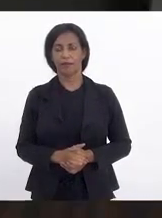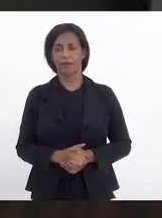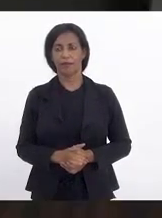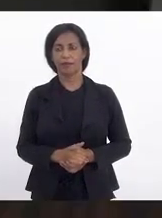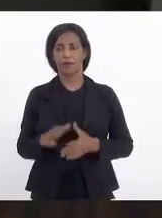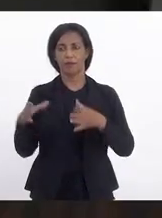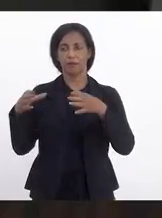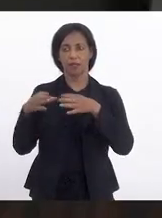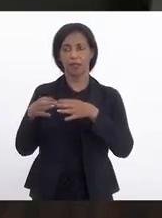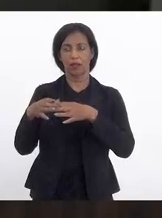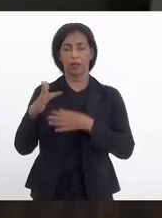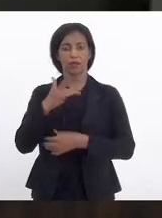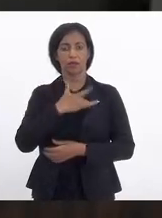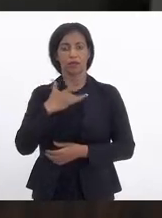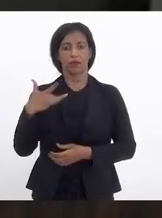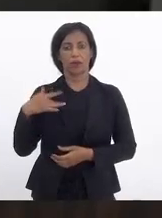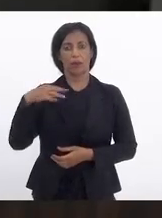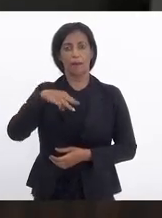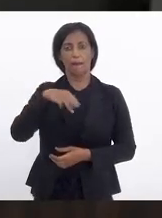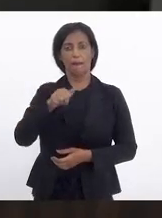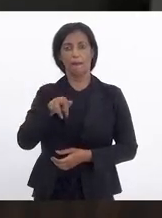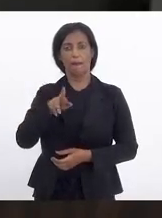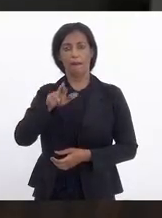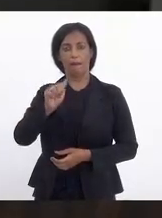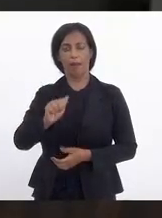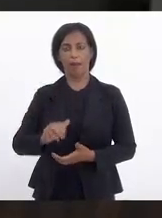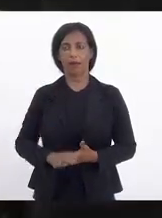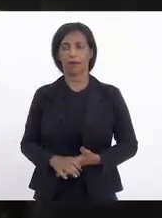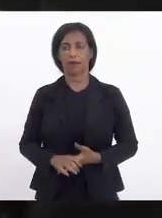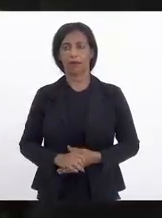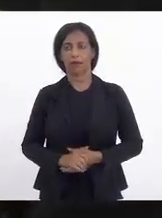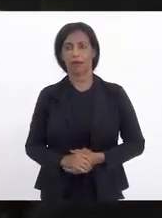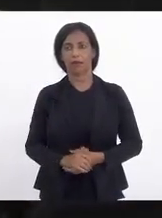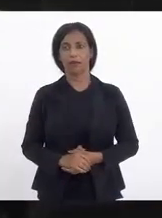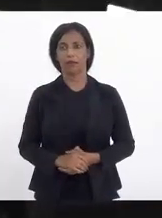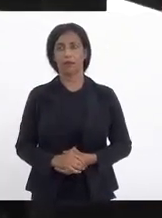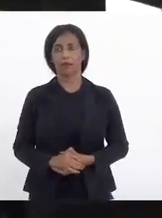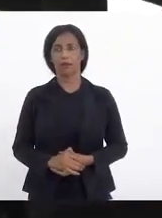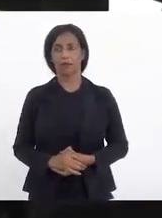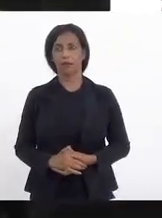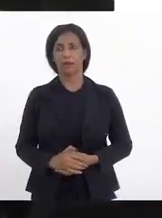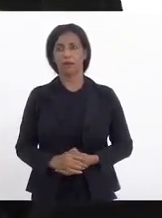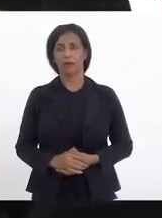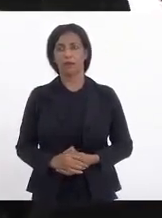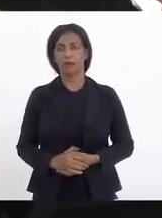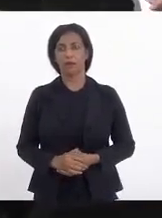e já começou de saúde é que tá da Marta eu já vou chamar o segurança